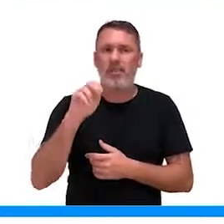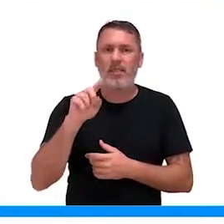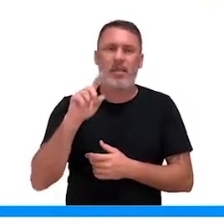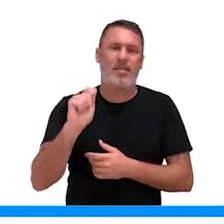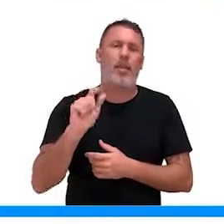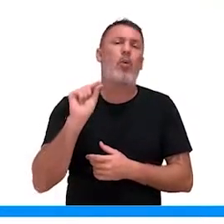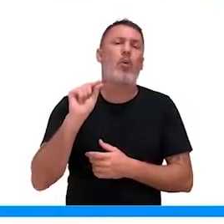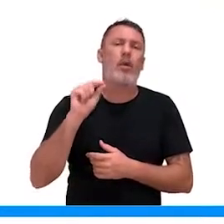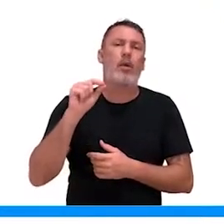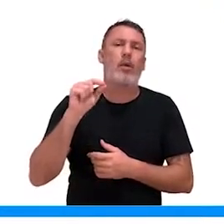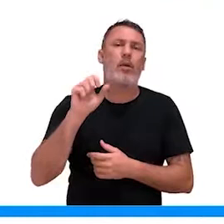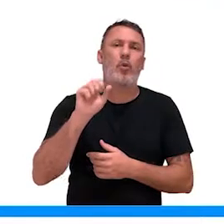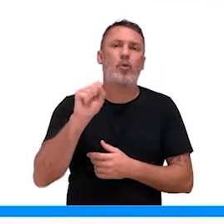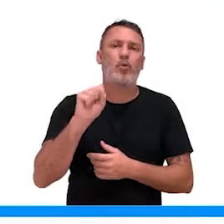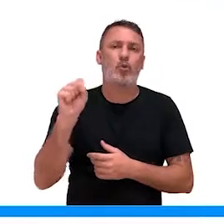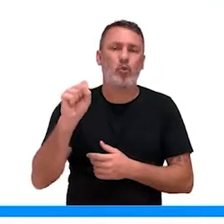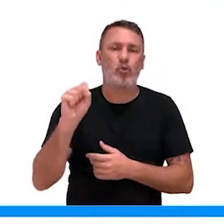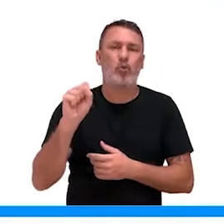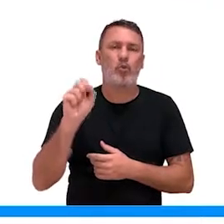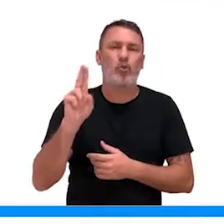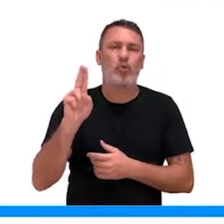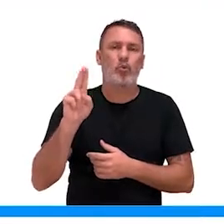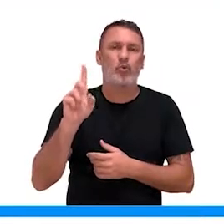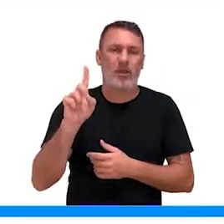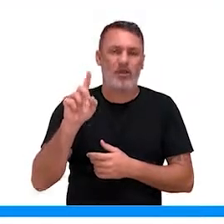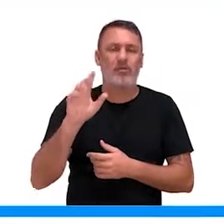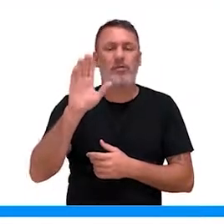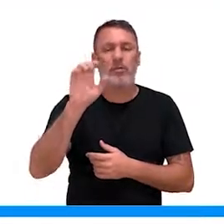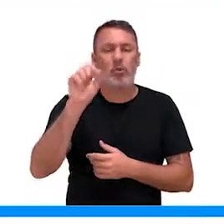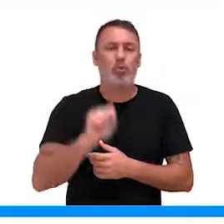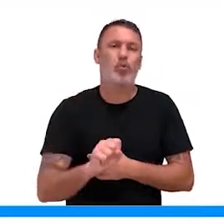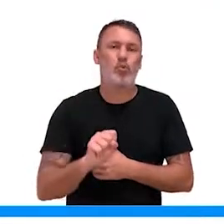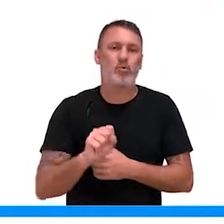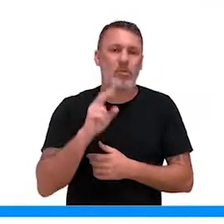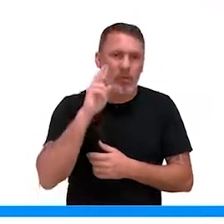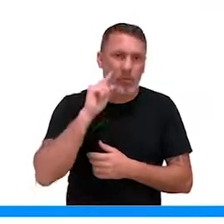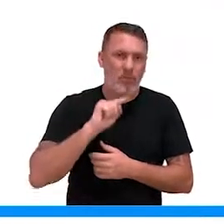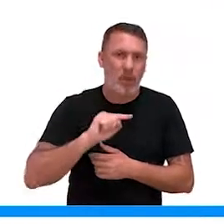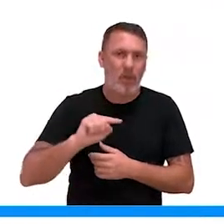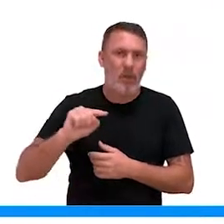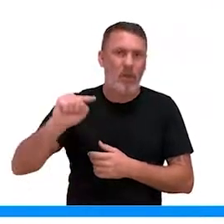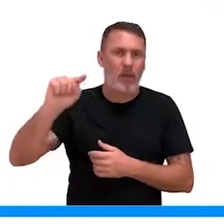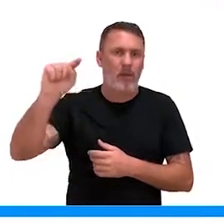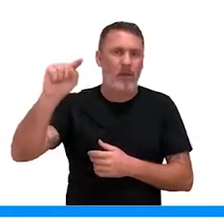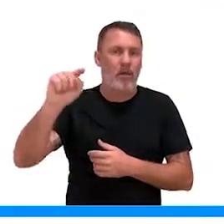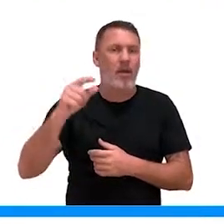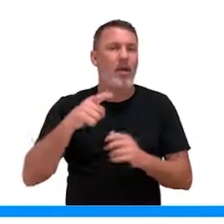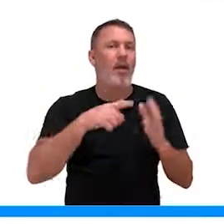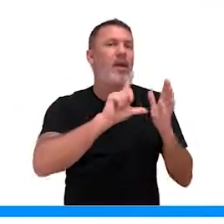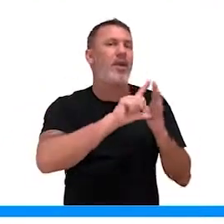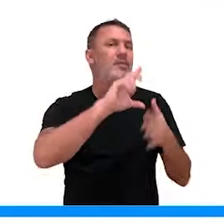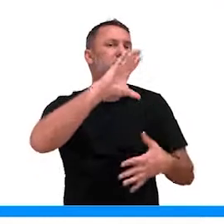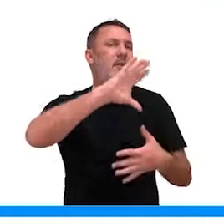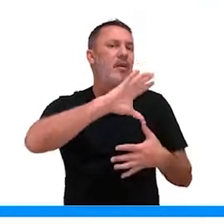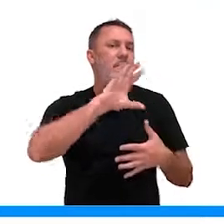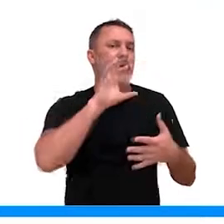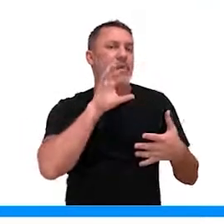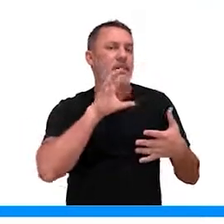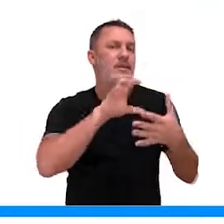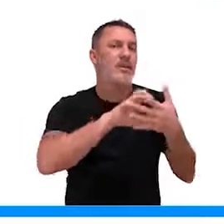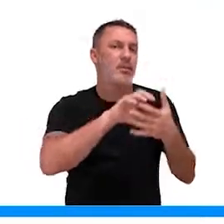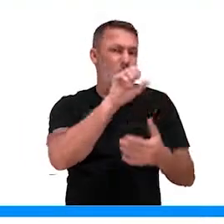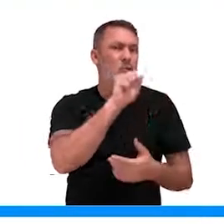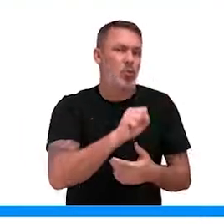do Brasil, ela é uma subdivisão da chamada Centro-Sul de Pedro Geiger. Por quê? Gente, os